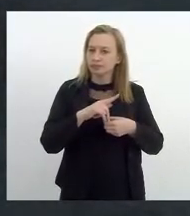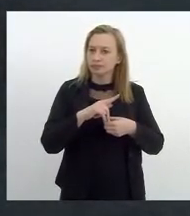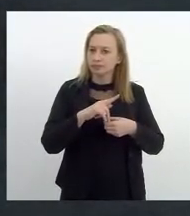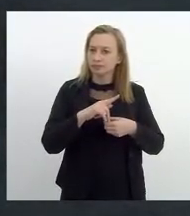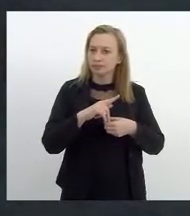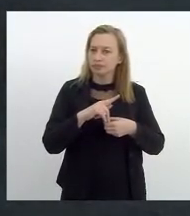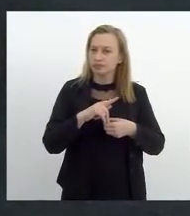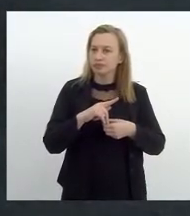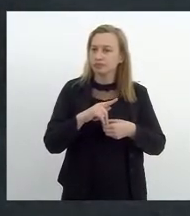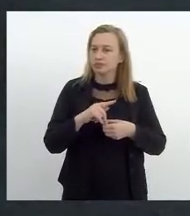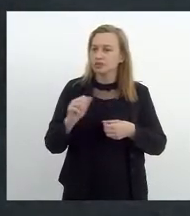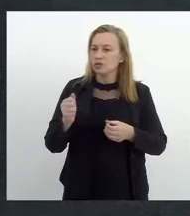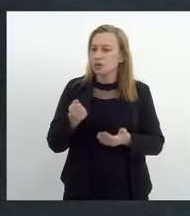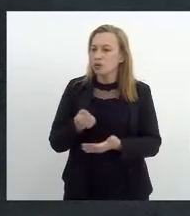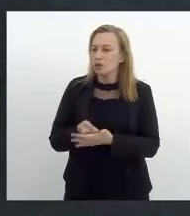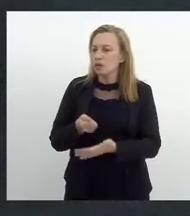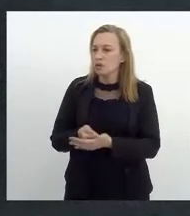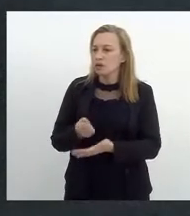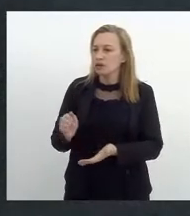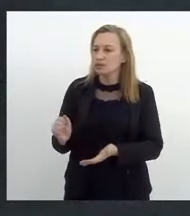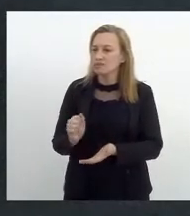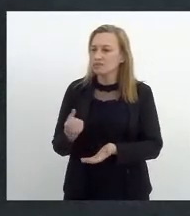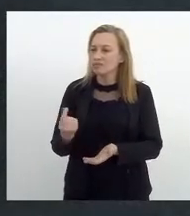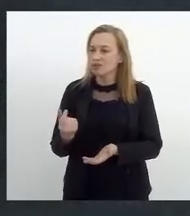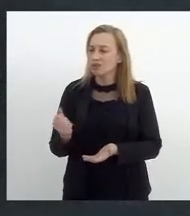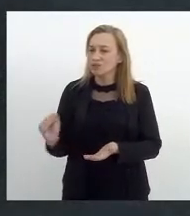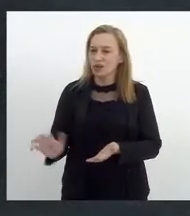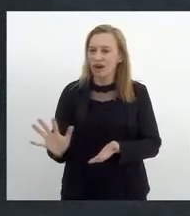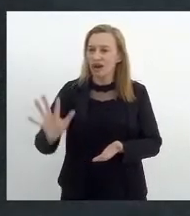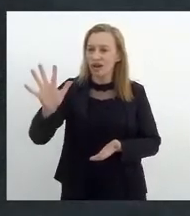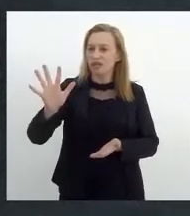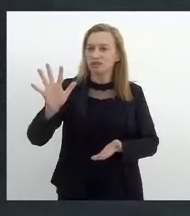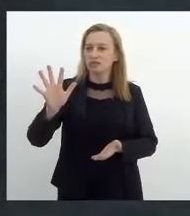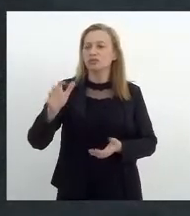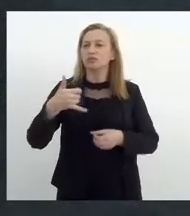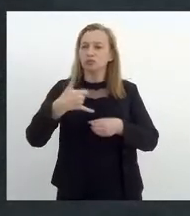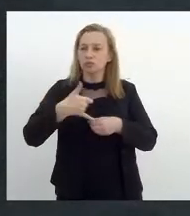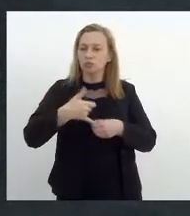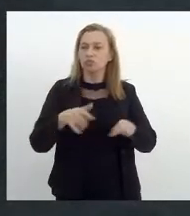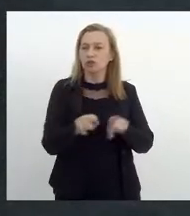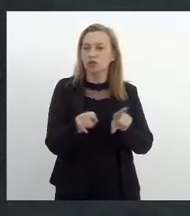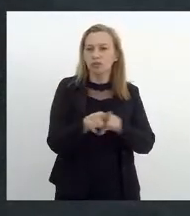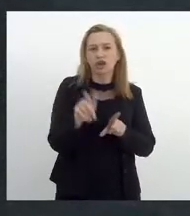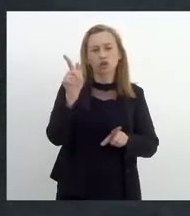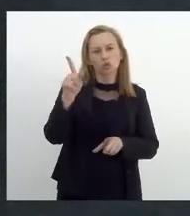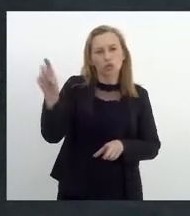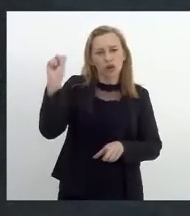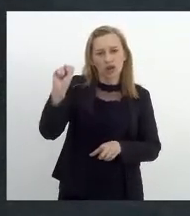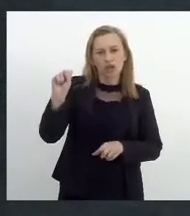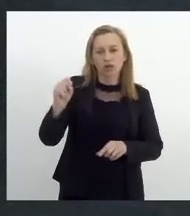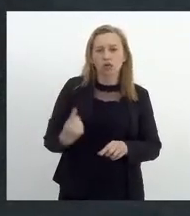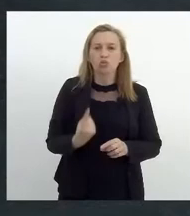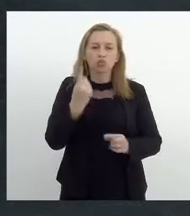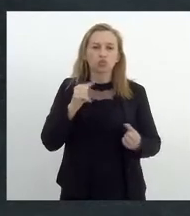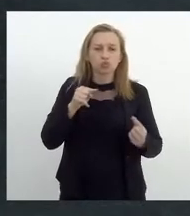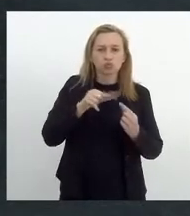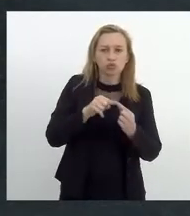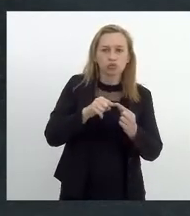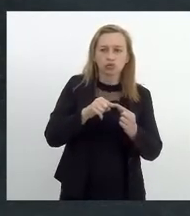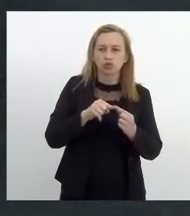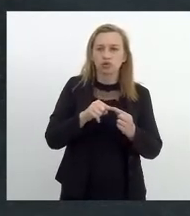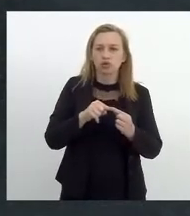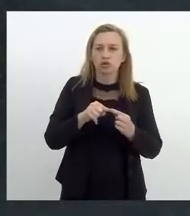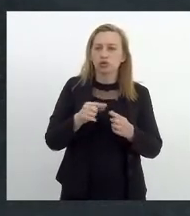absurdos que cobram nos combustíveis e no gás, com o único intuito de